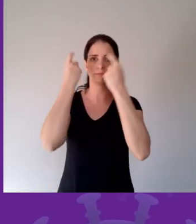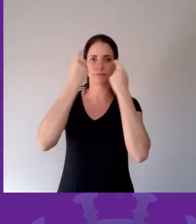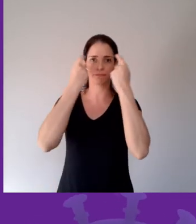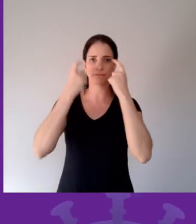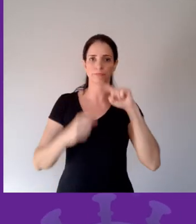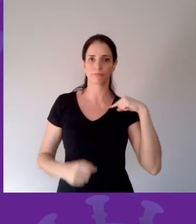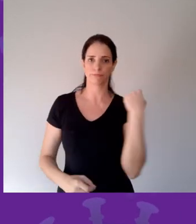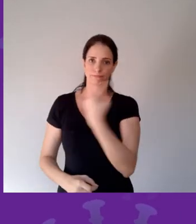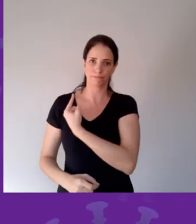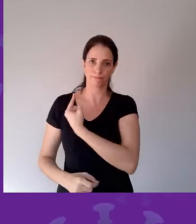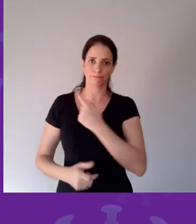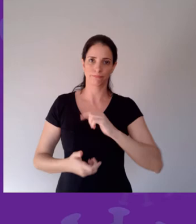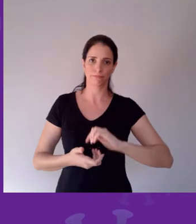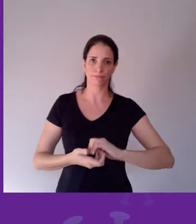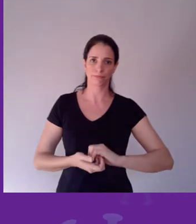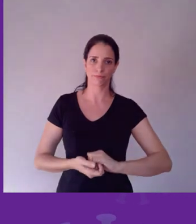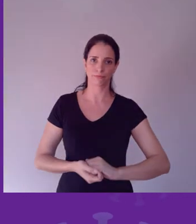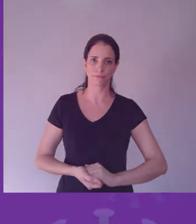um